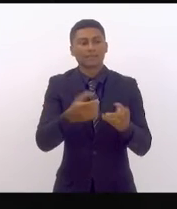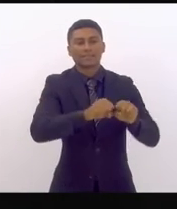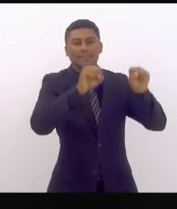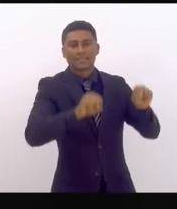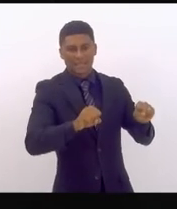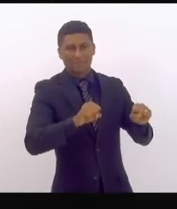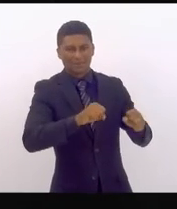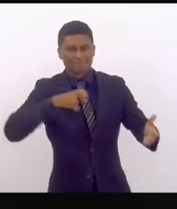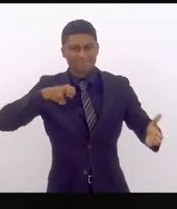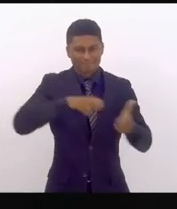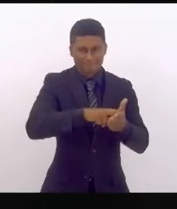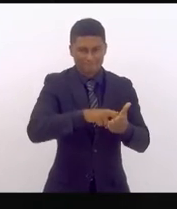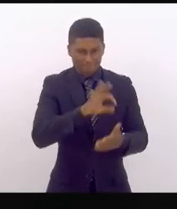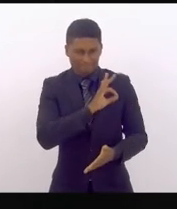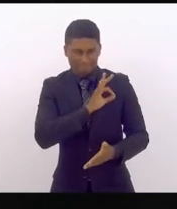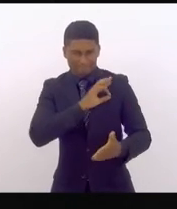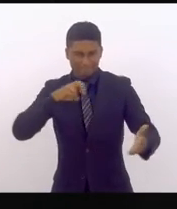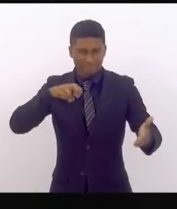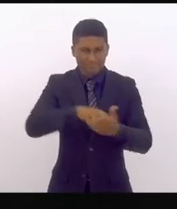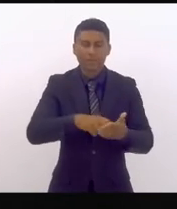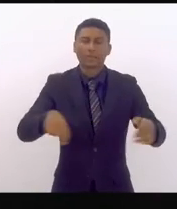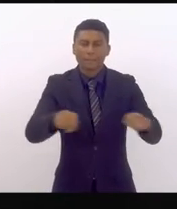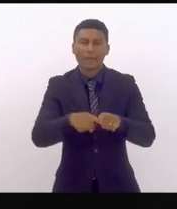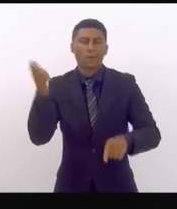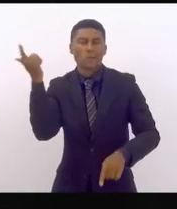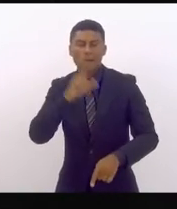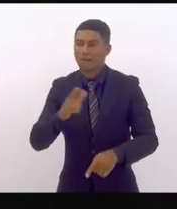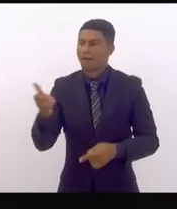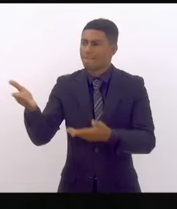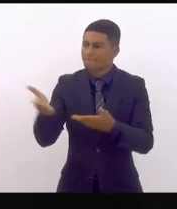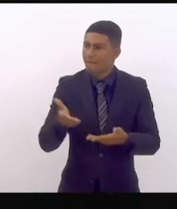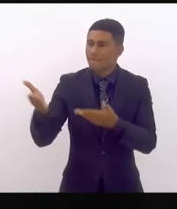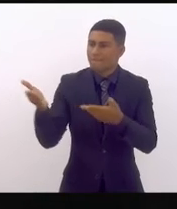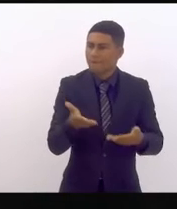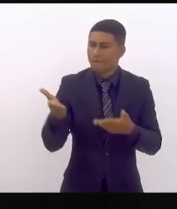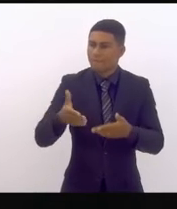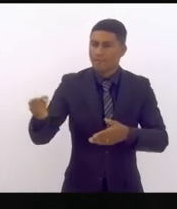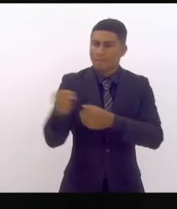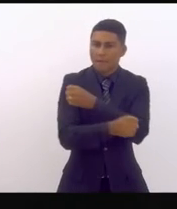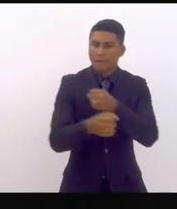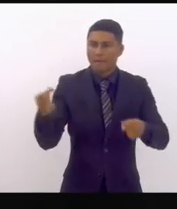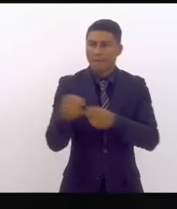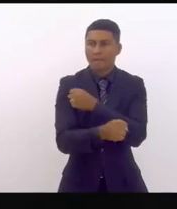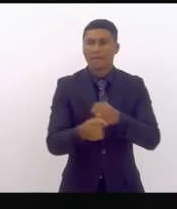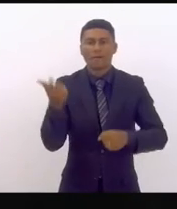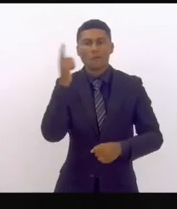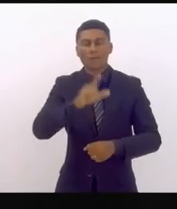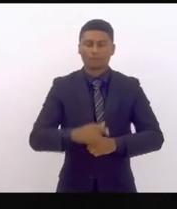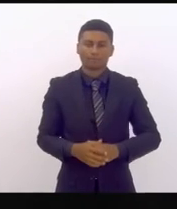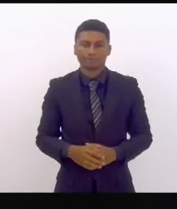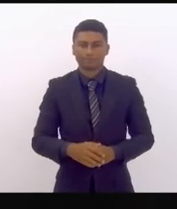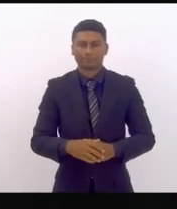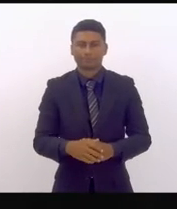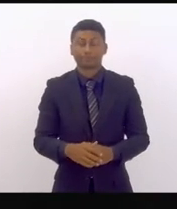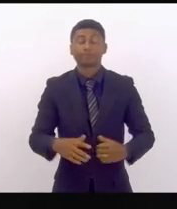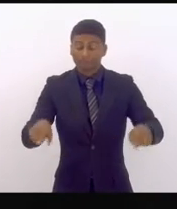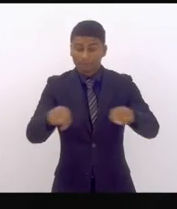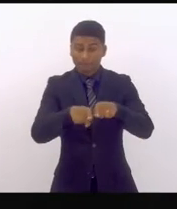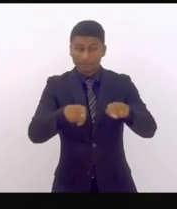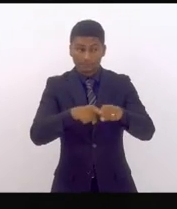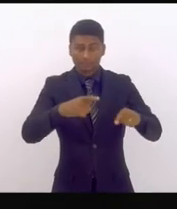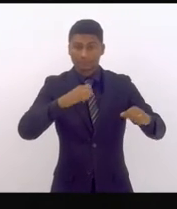e teve também um avanço no chamamento desses concursos públicos também São João de Meriti sofreu